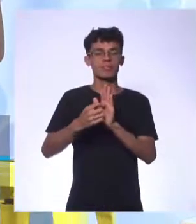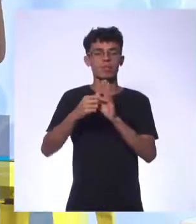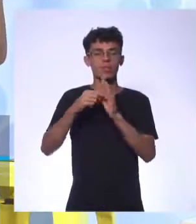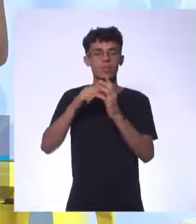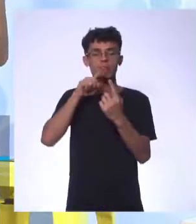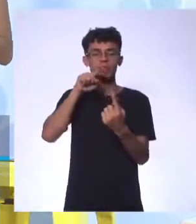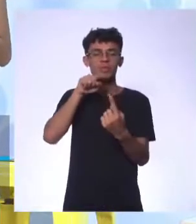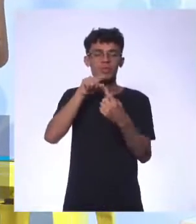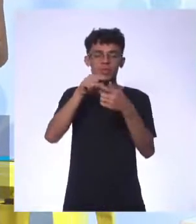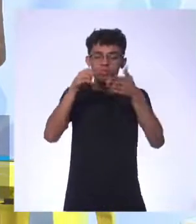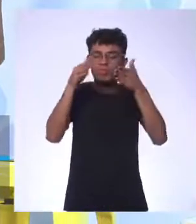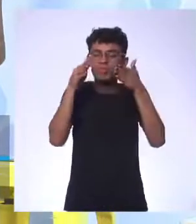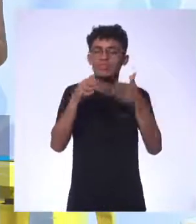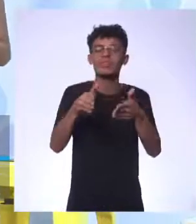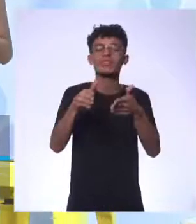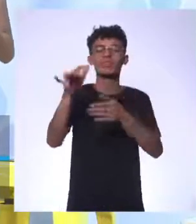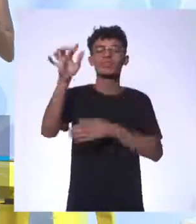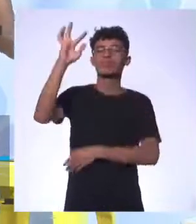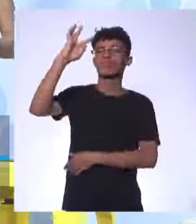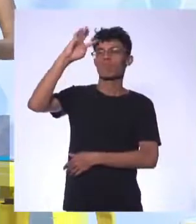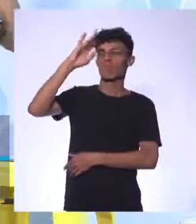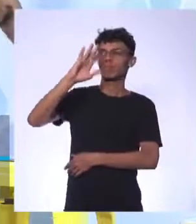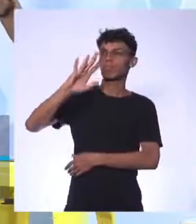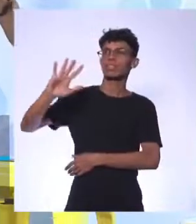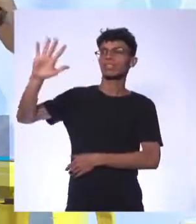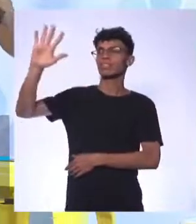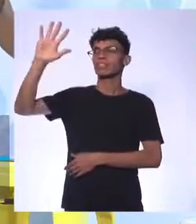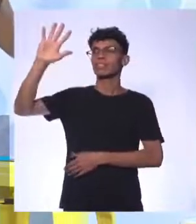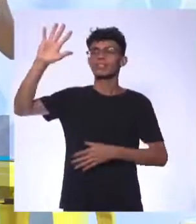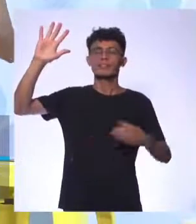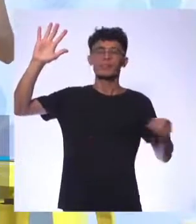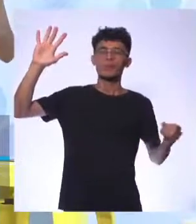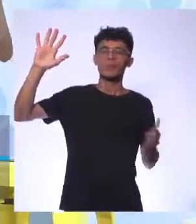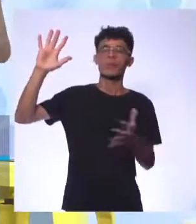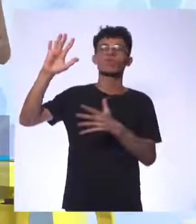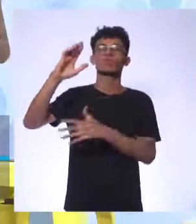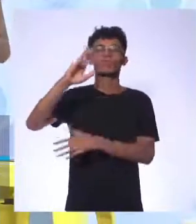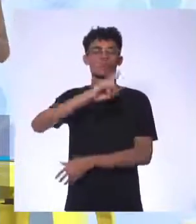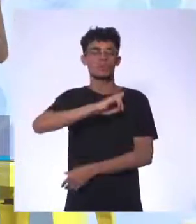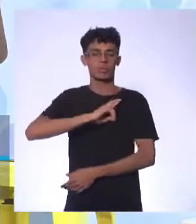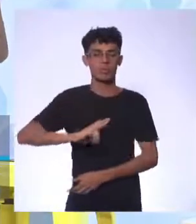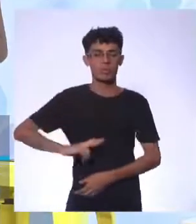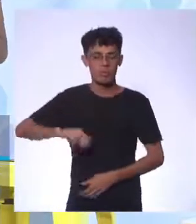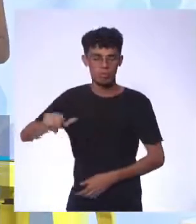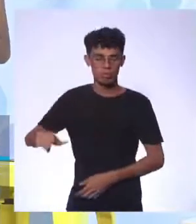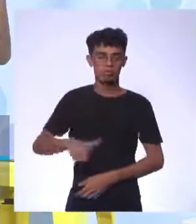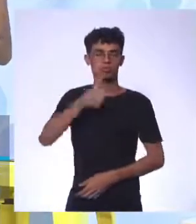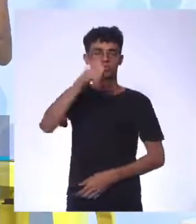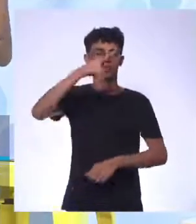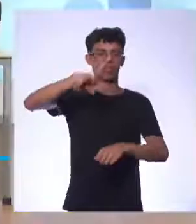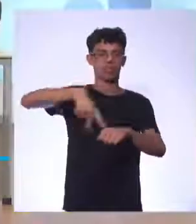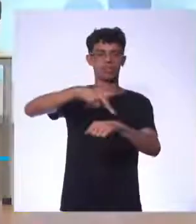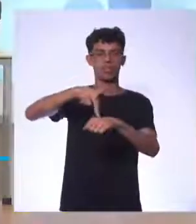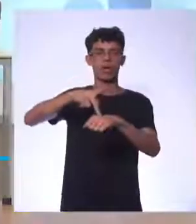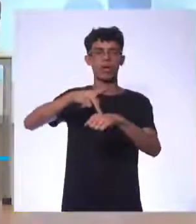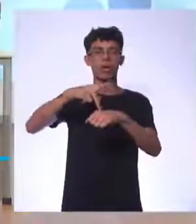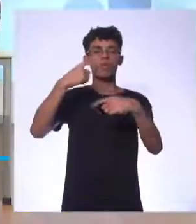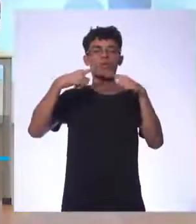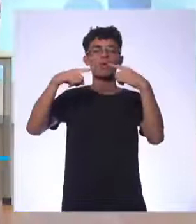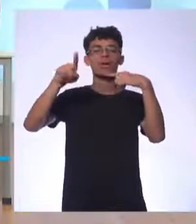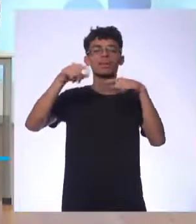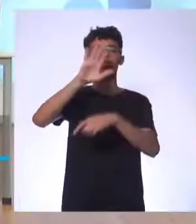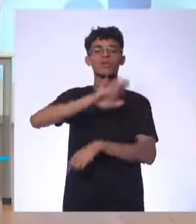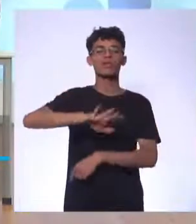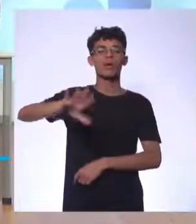ideário republicano, esse imaginário, né? É um novo, é alguma coisa que vai ser muito positiva para o país. E no hino nacional, professora